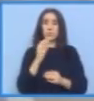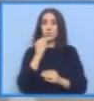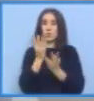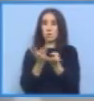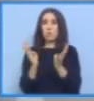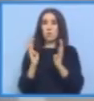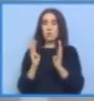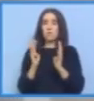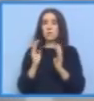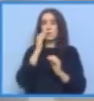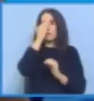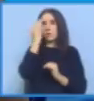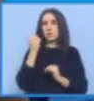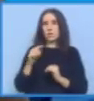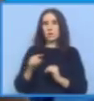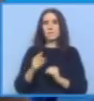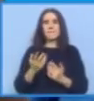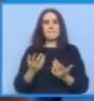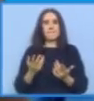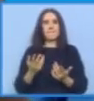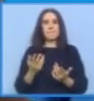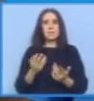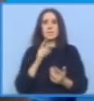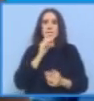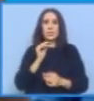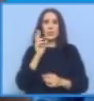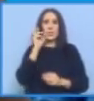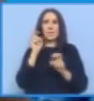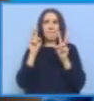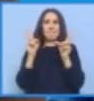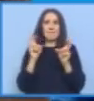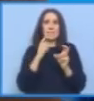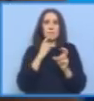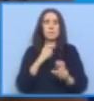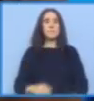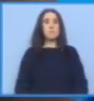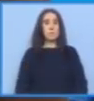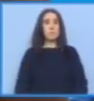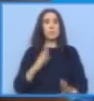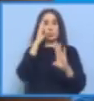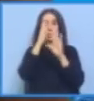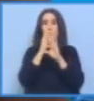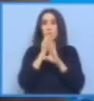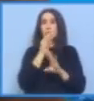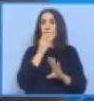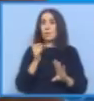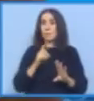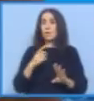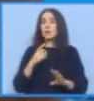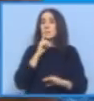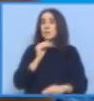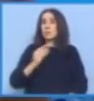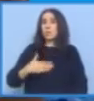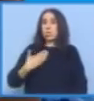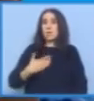têm dificuldade em escutar o silêncio, digamos assim. Os psicólogos falam muito disso, que há um medo do silêncio, quer